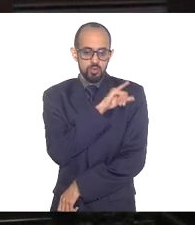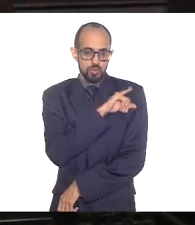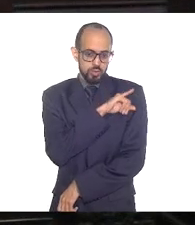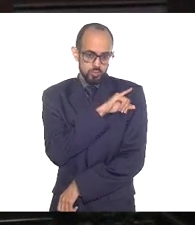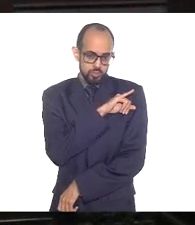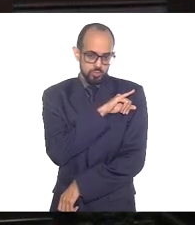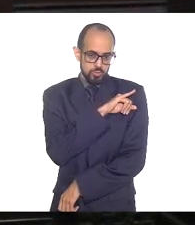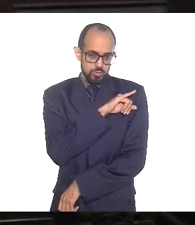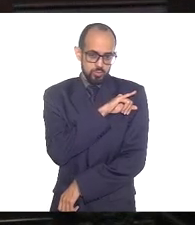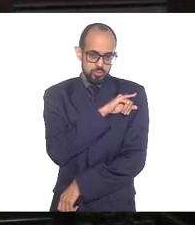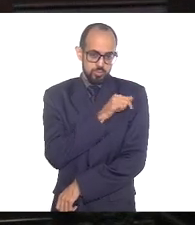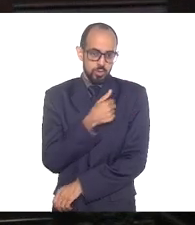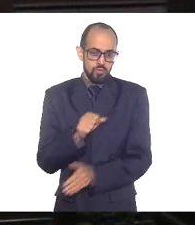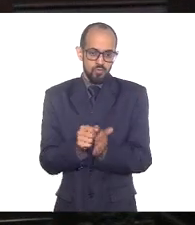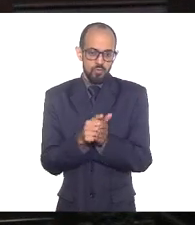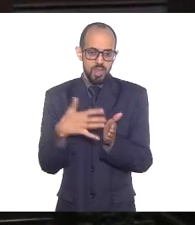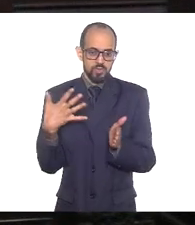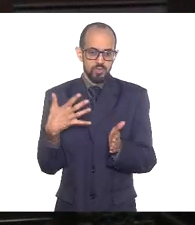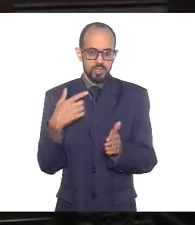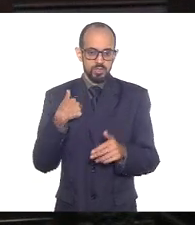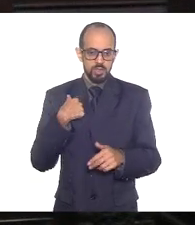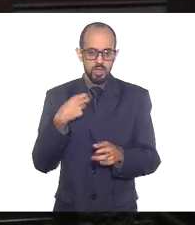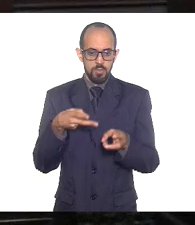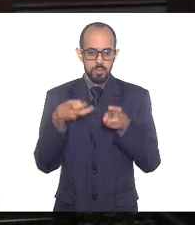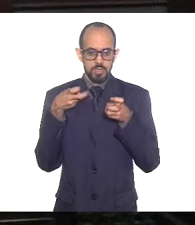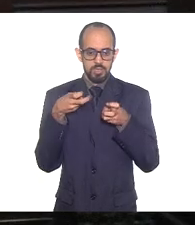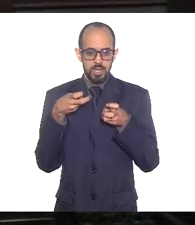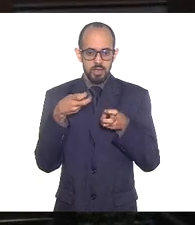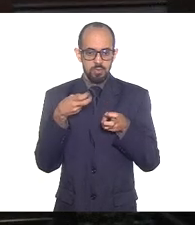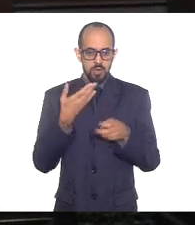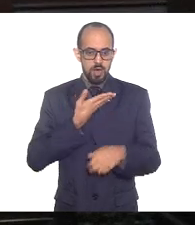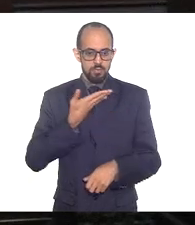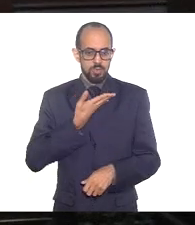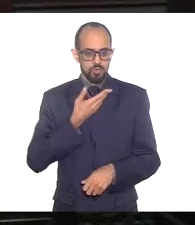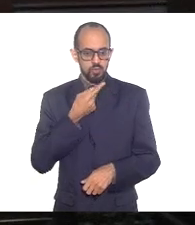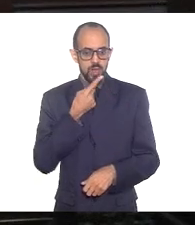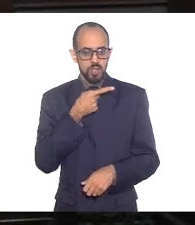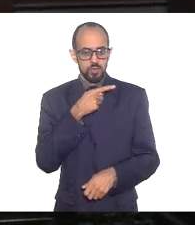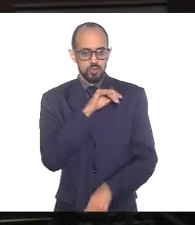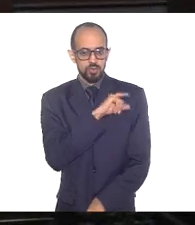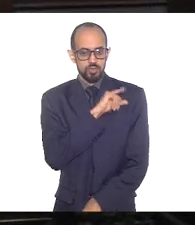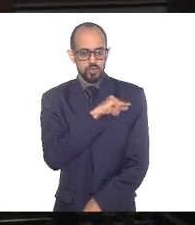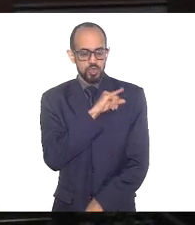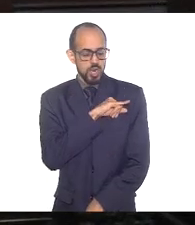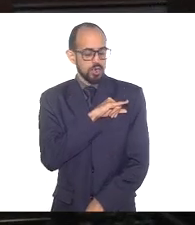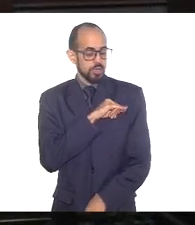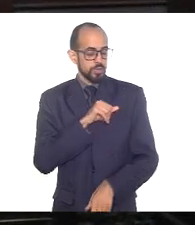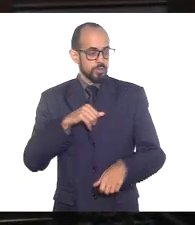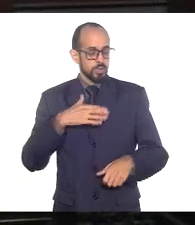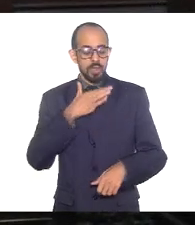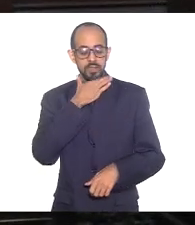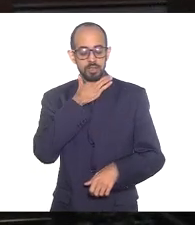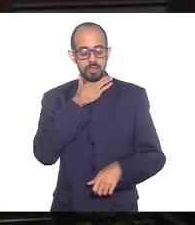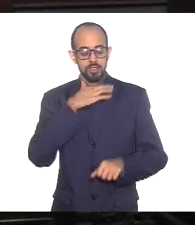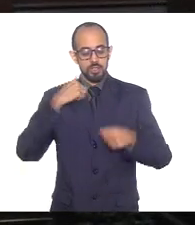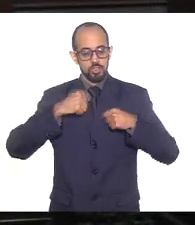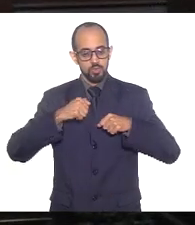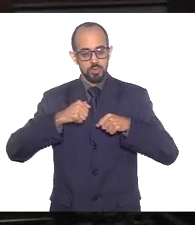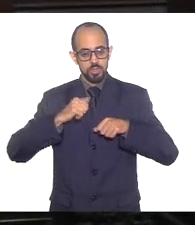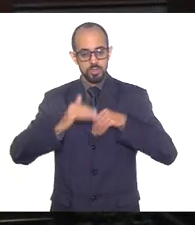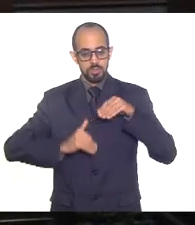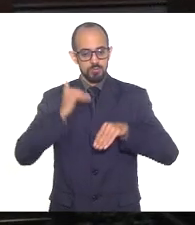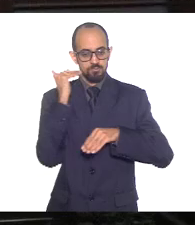por diversas vezes vejo vejo colegas falando que o Rio de Janeiro tá no buraco que a gente precisa sair